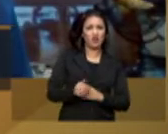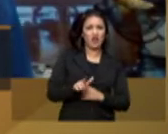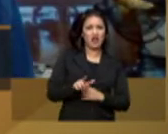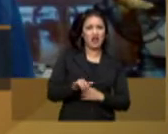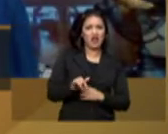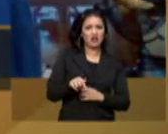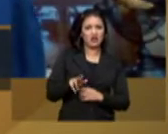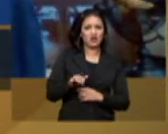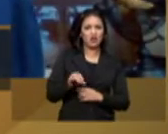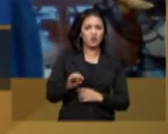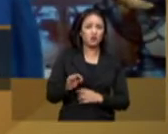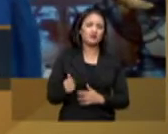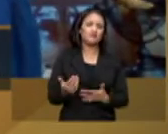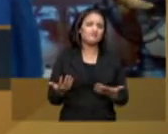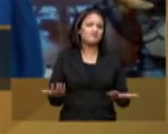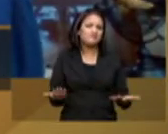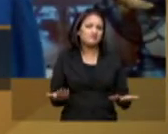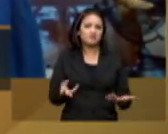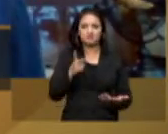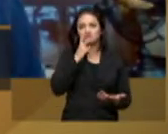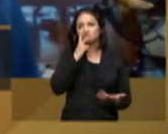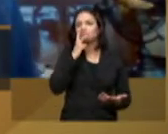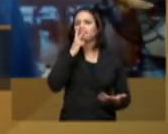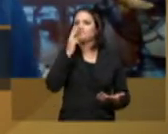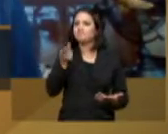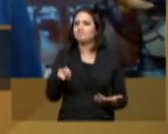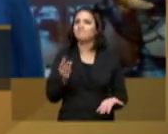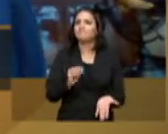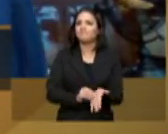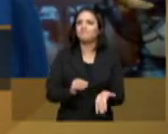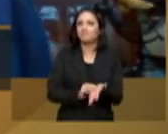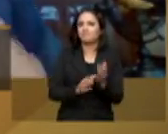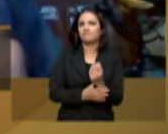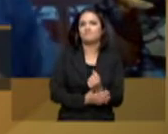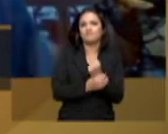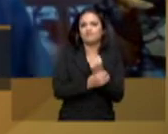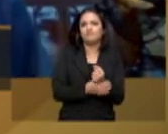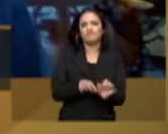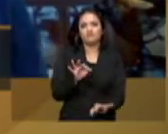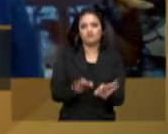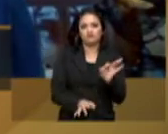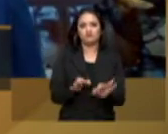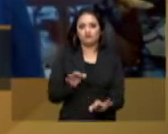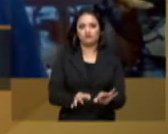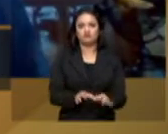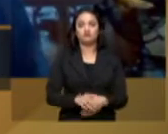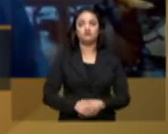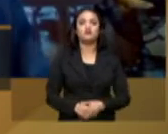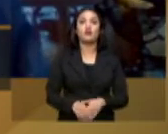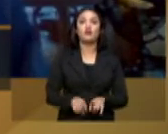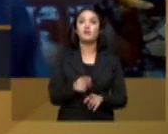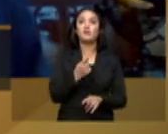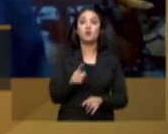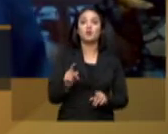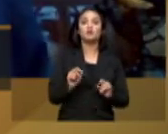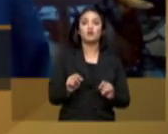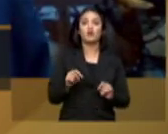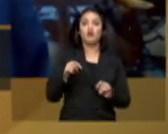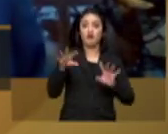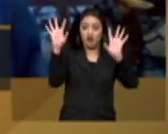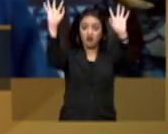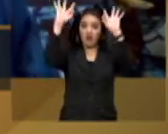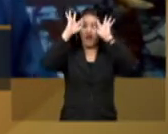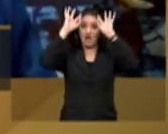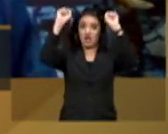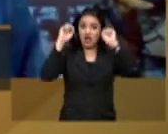geraria, sim, uma insegurança jurídica muito relevante. E, por último, com todo respeito, o Supremo aqui, o que há